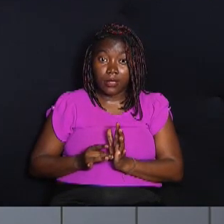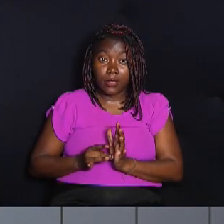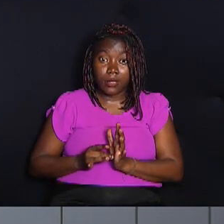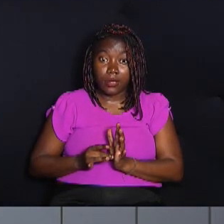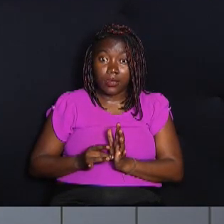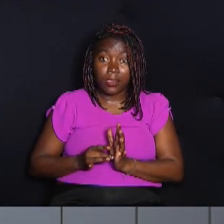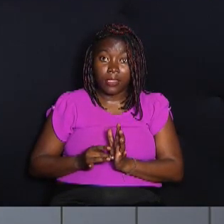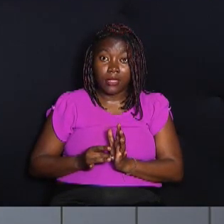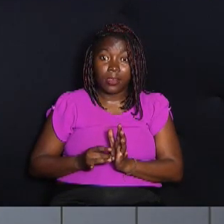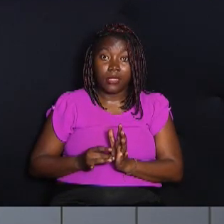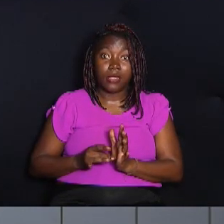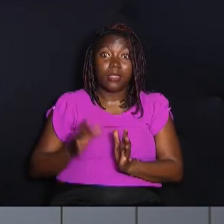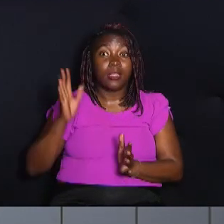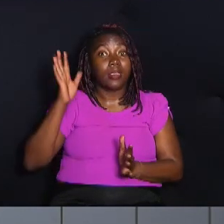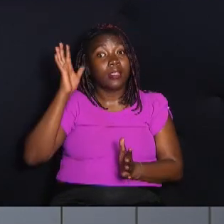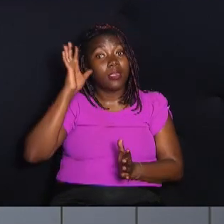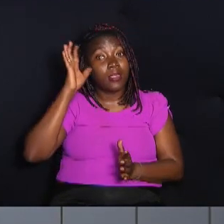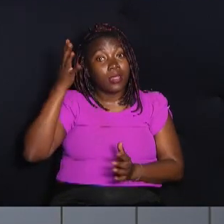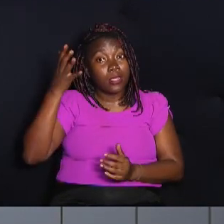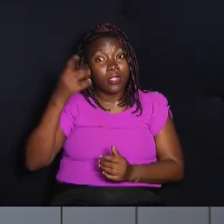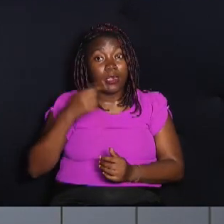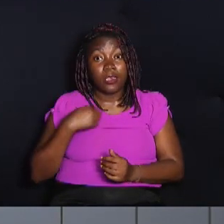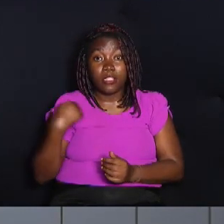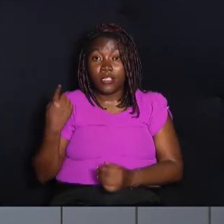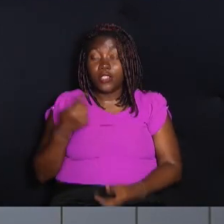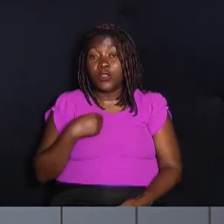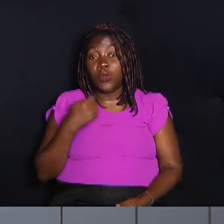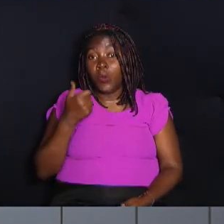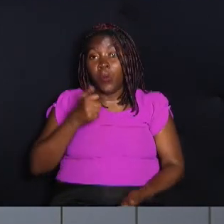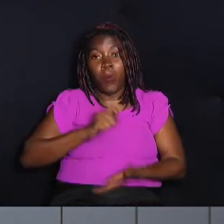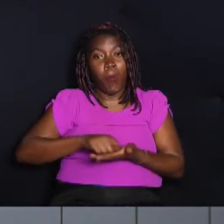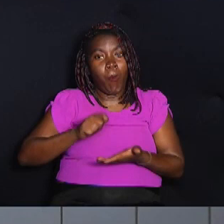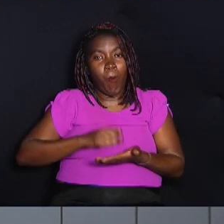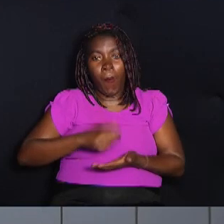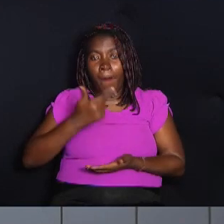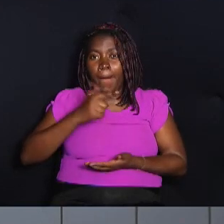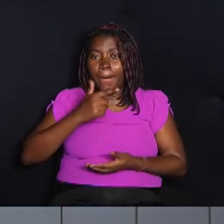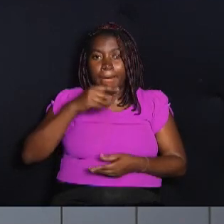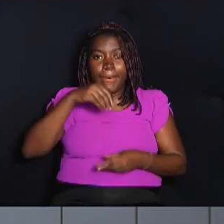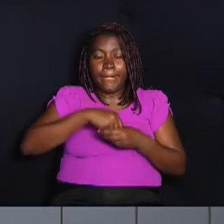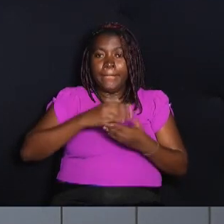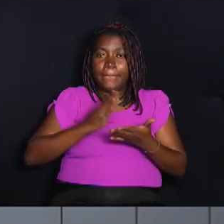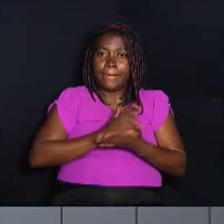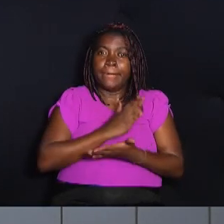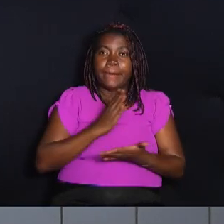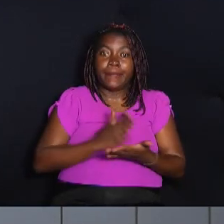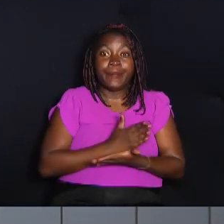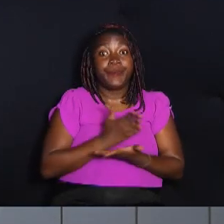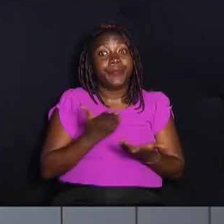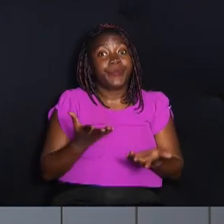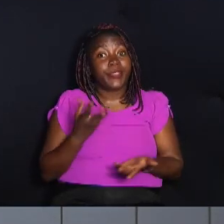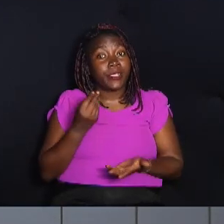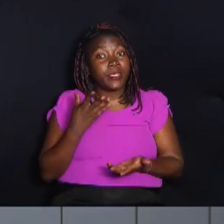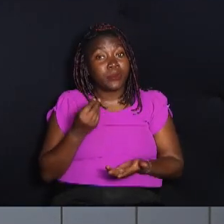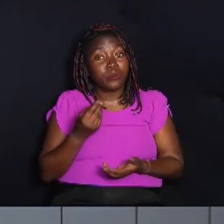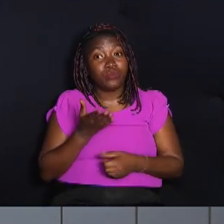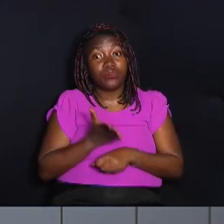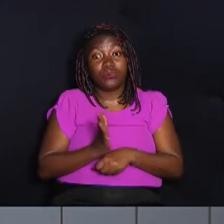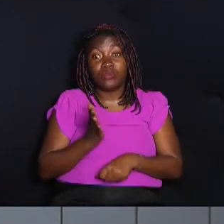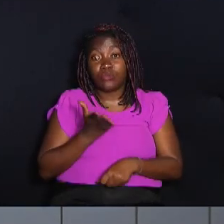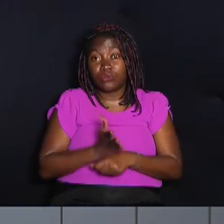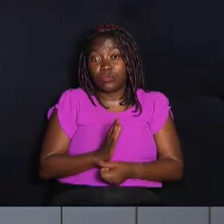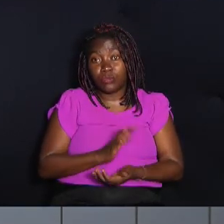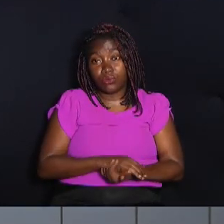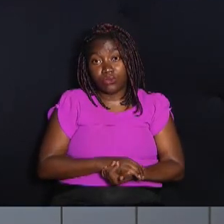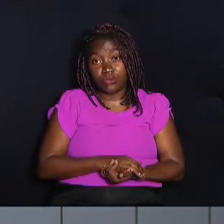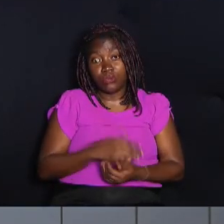situação que a gente quase não escreve mais no caderno, entende? Então é muito prático o professor